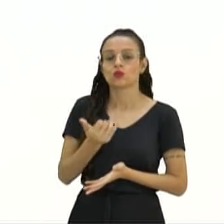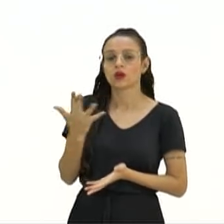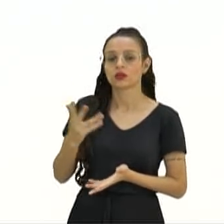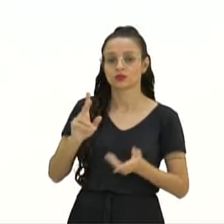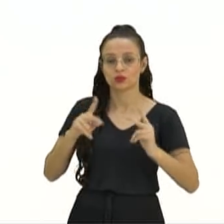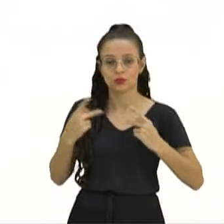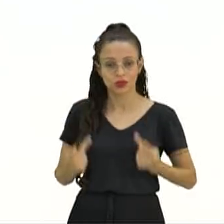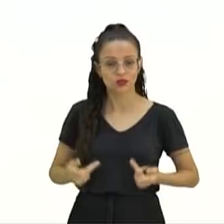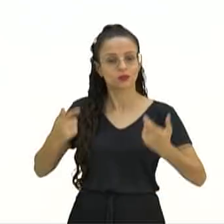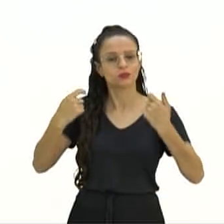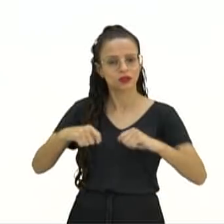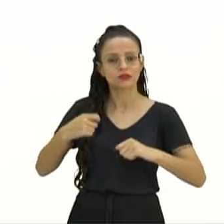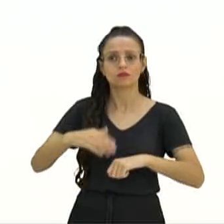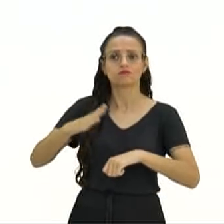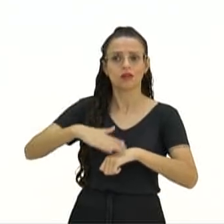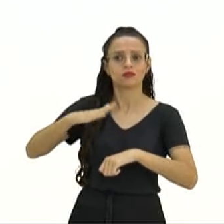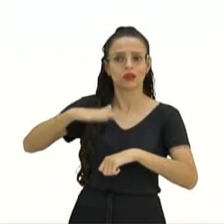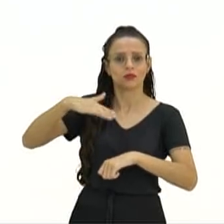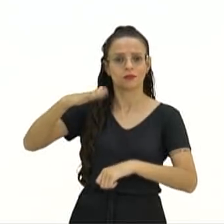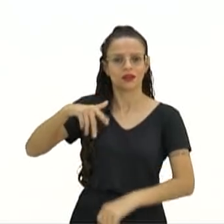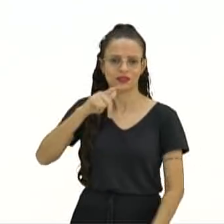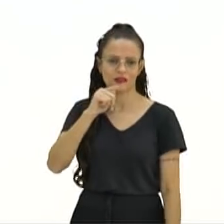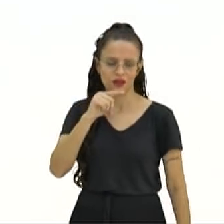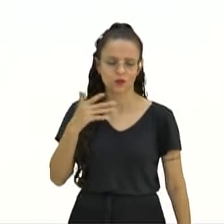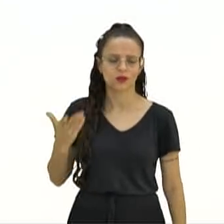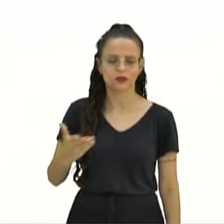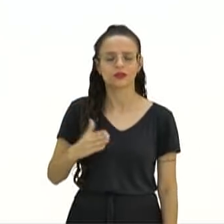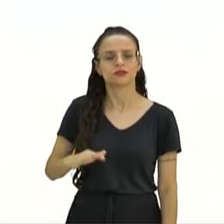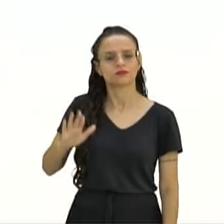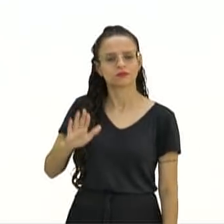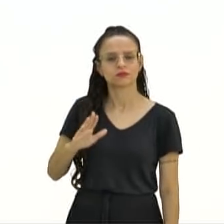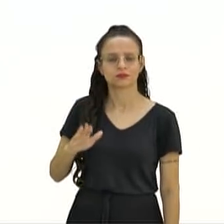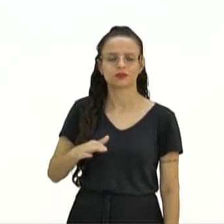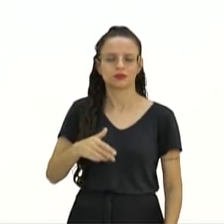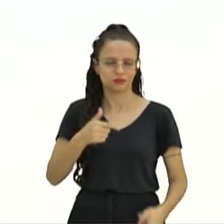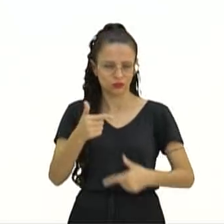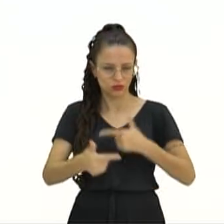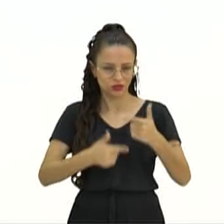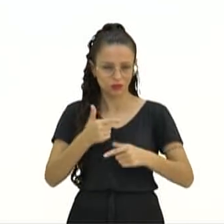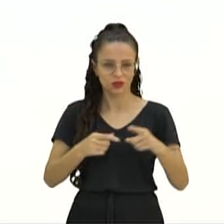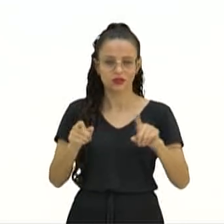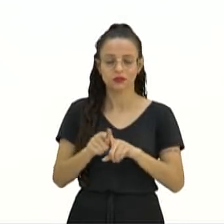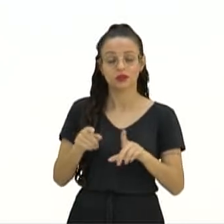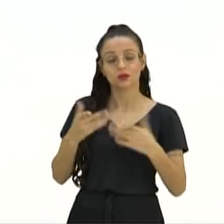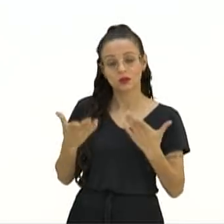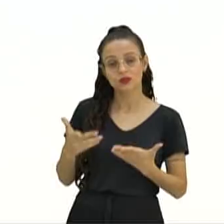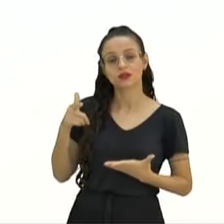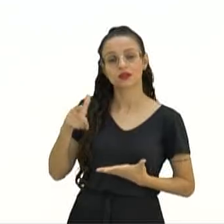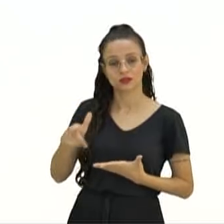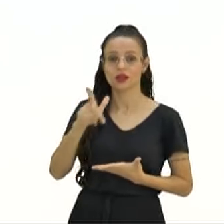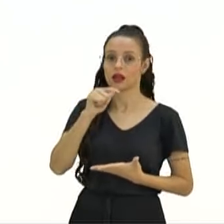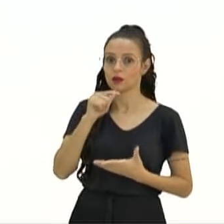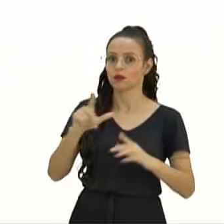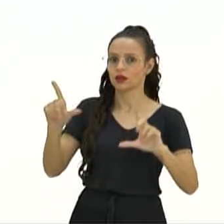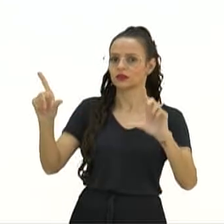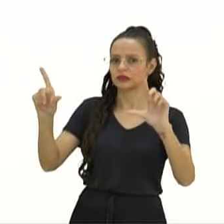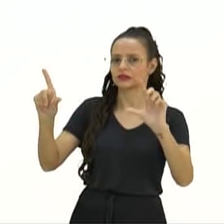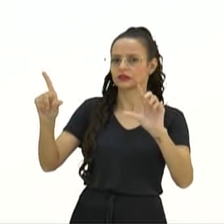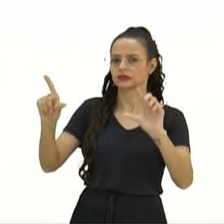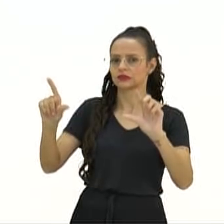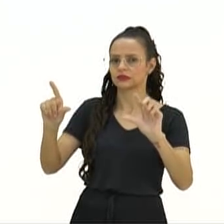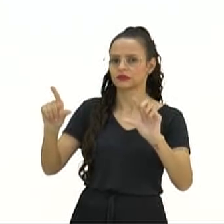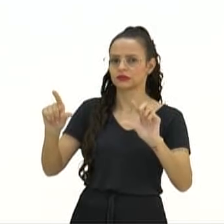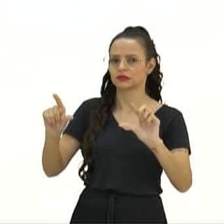humano precisa cada vez mais da água, do uso da água para suas atividades e o quanto esse recurso vem ficando cada vez